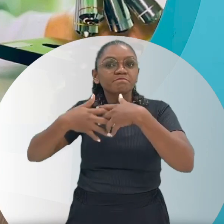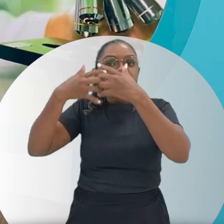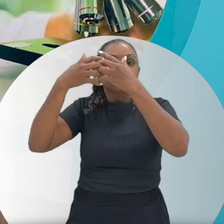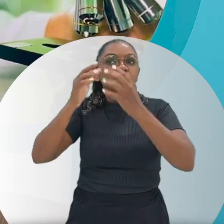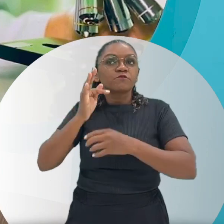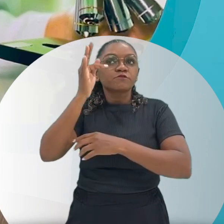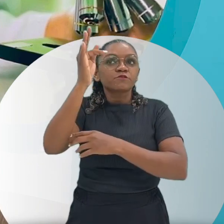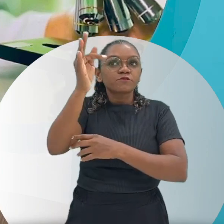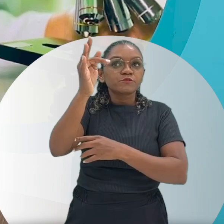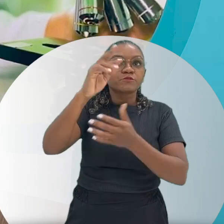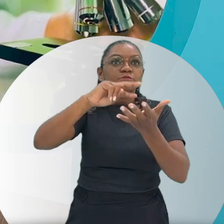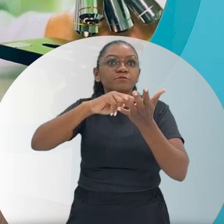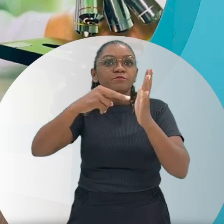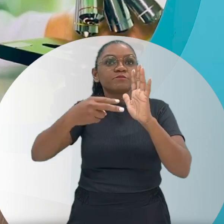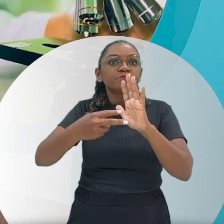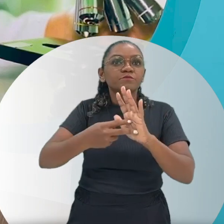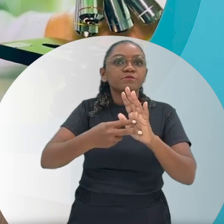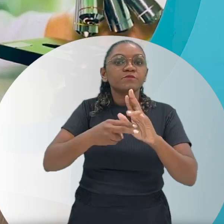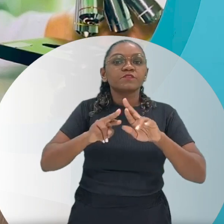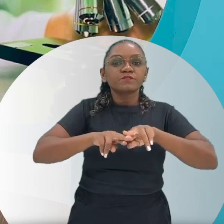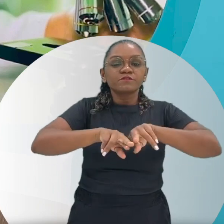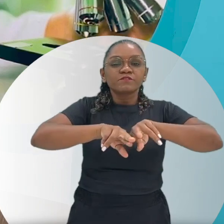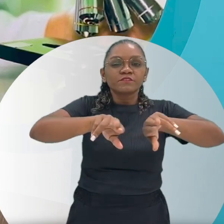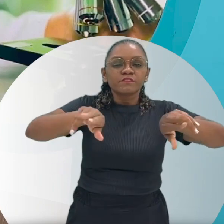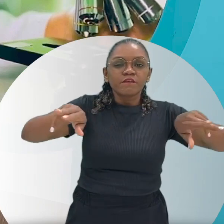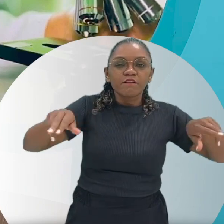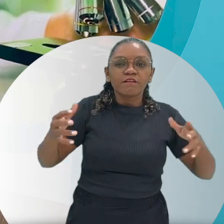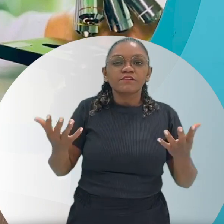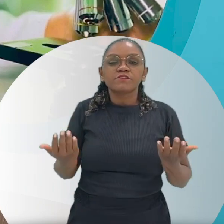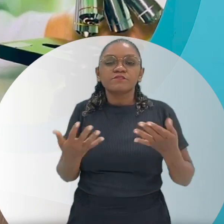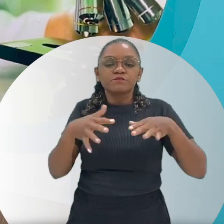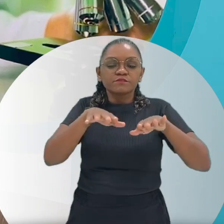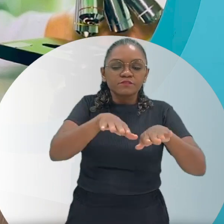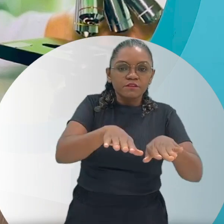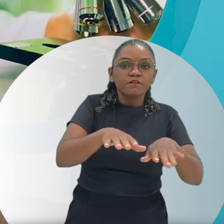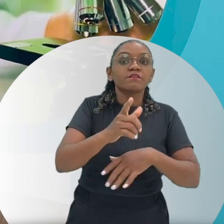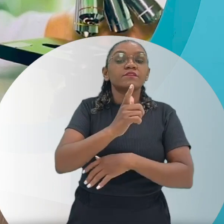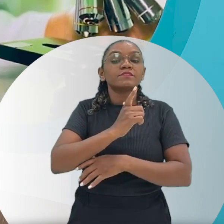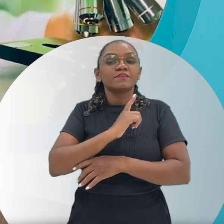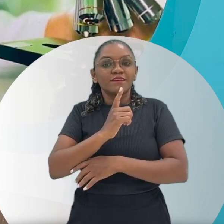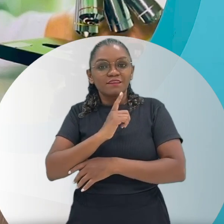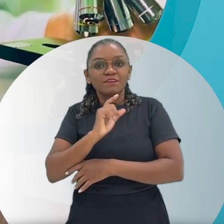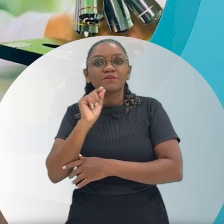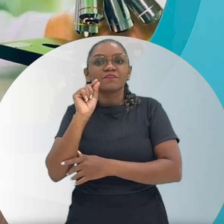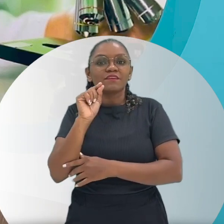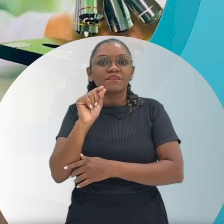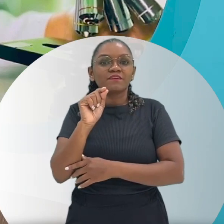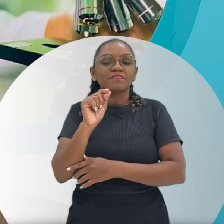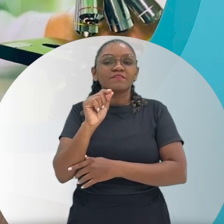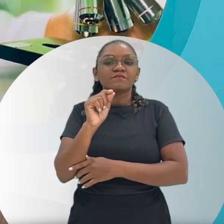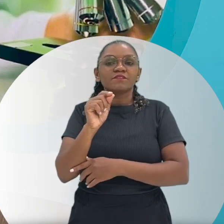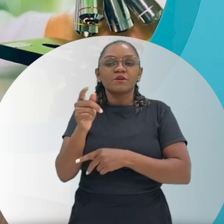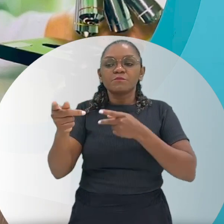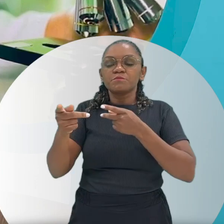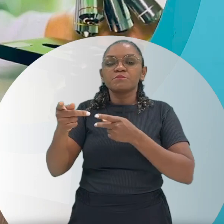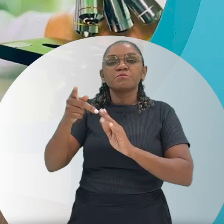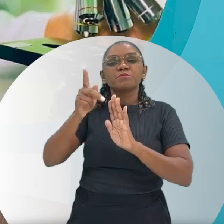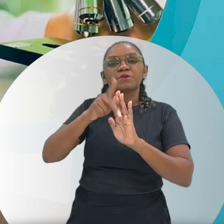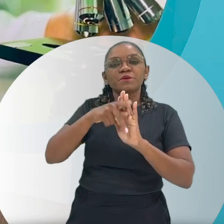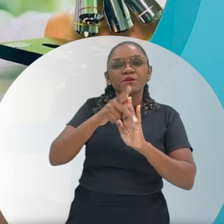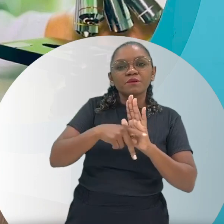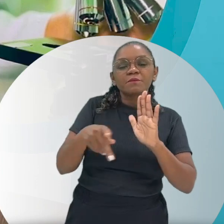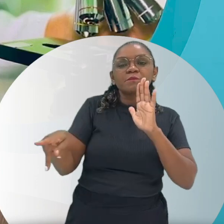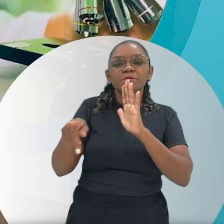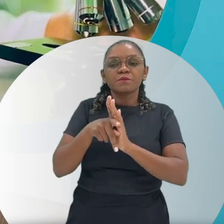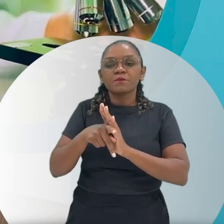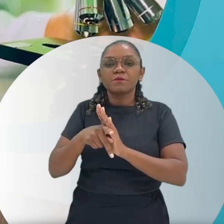tem que pensar em diversidade e inclusão, e a gente tem um programa também, né, para contratação de bolsistas que atuam